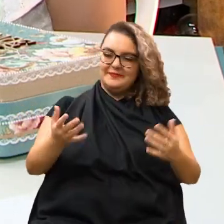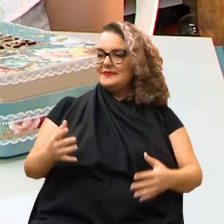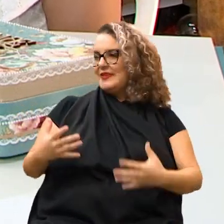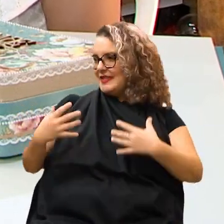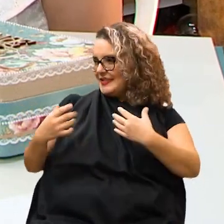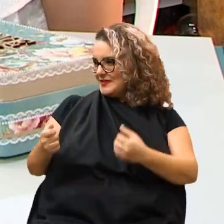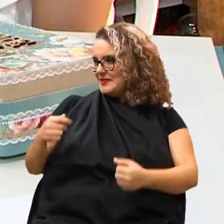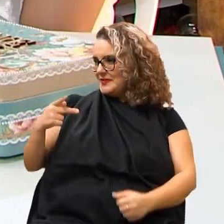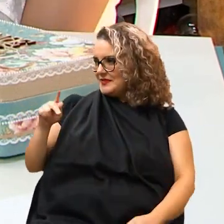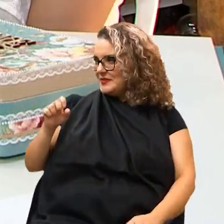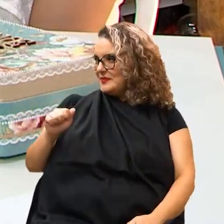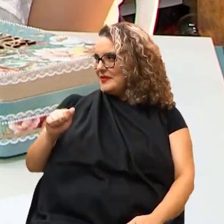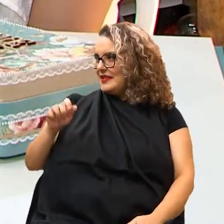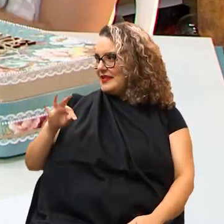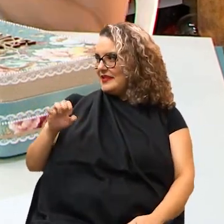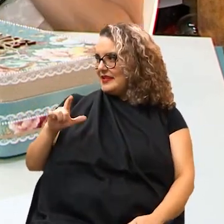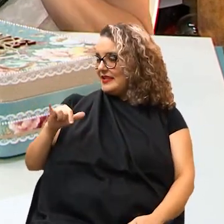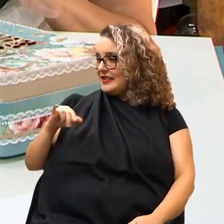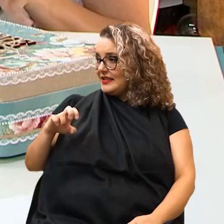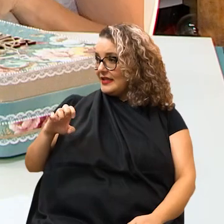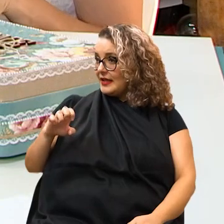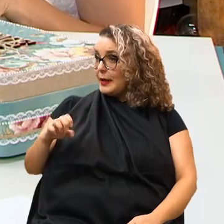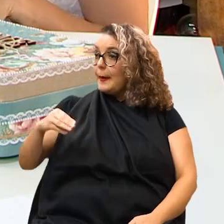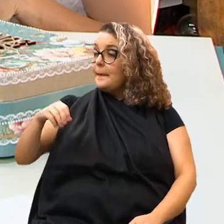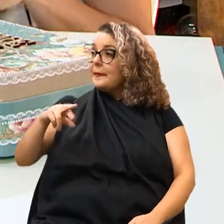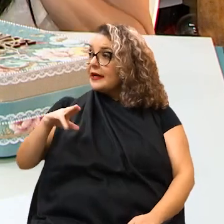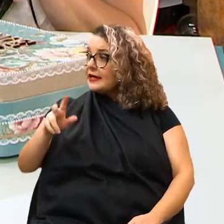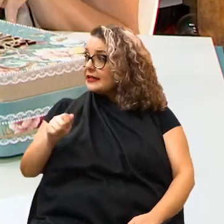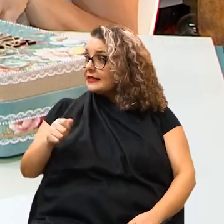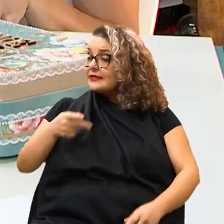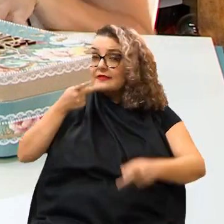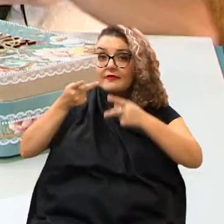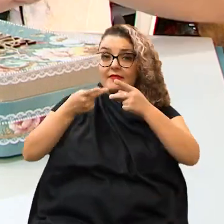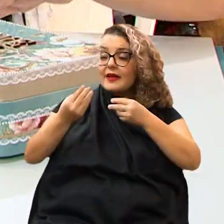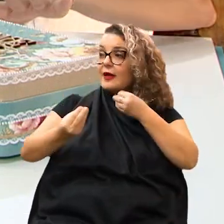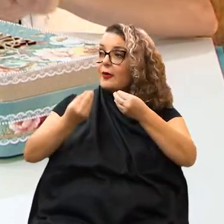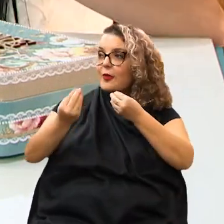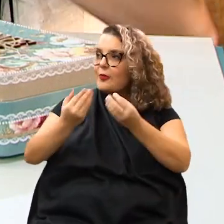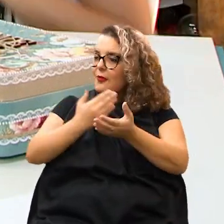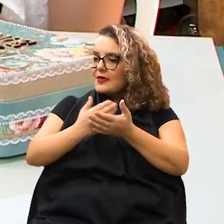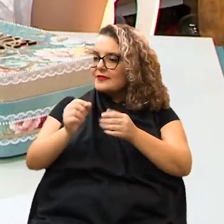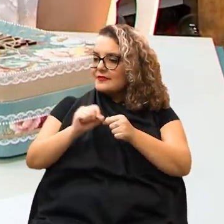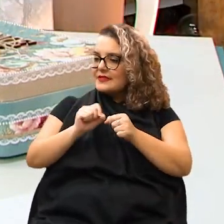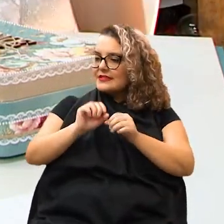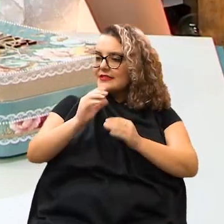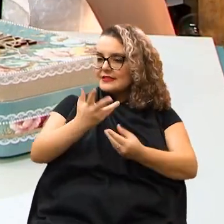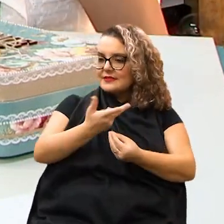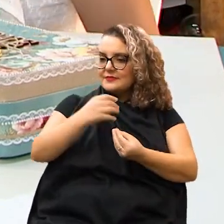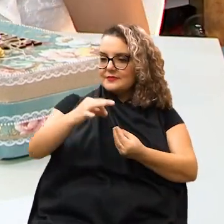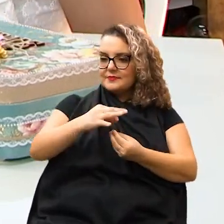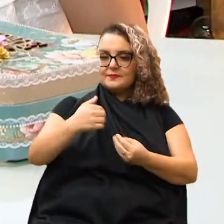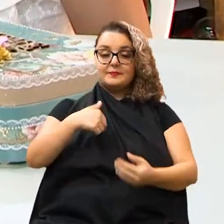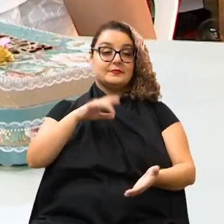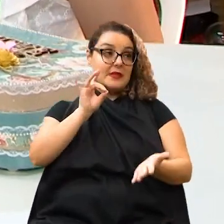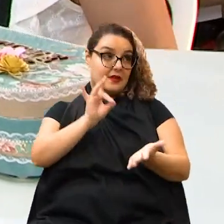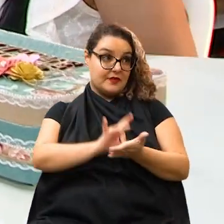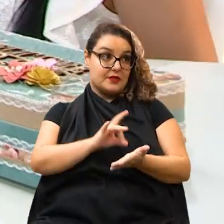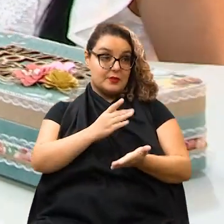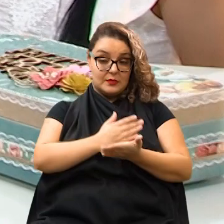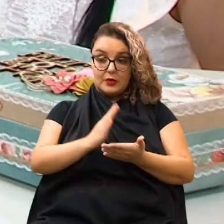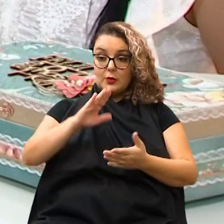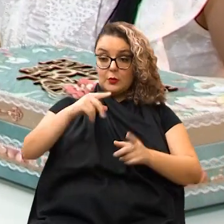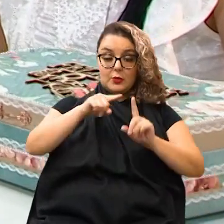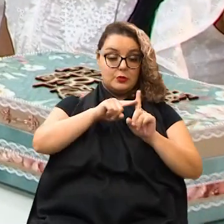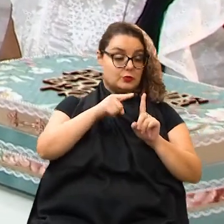no seu ateliê. Marisa, conta pro pessoal de casa como que você começou a fazer esses artesanatos. Na verdade,